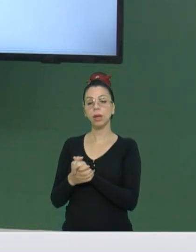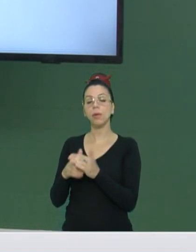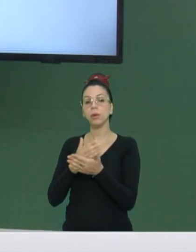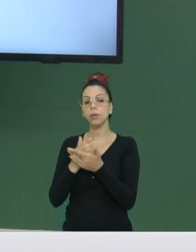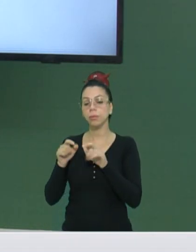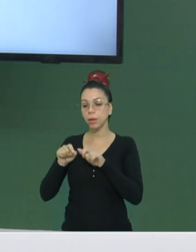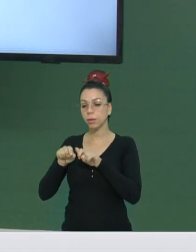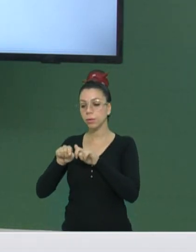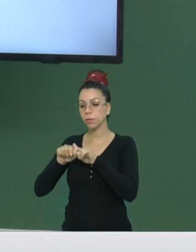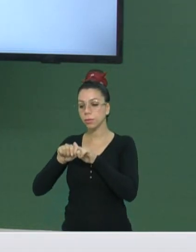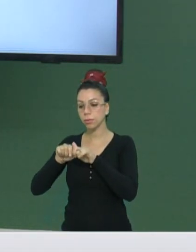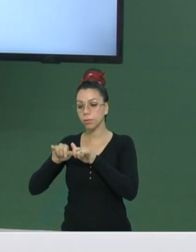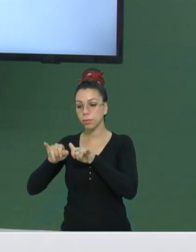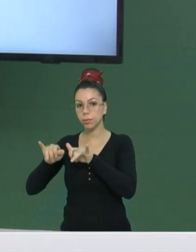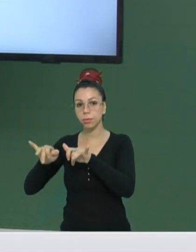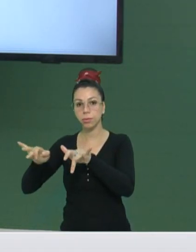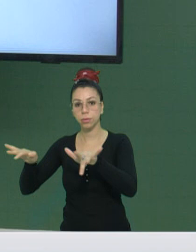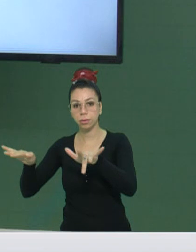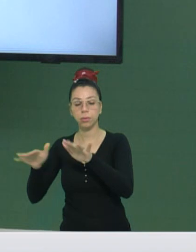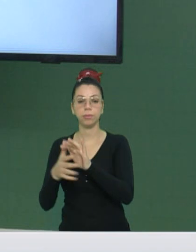E pandemia?